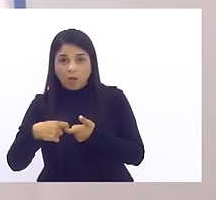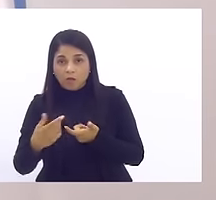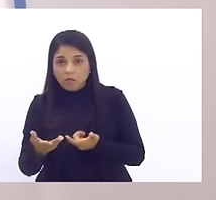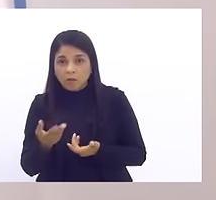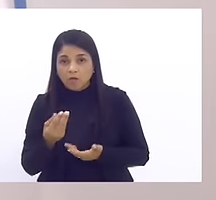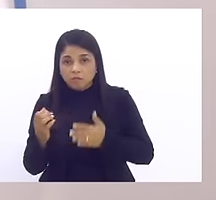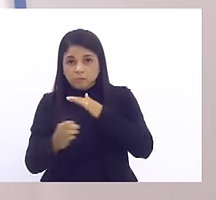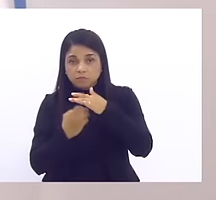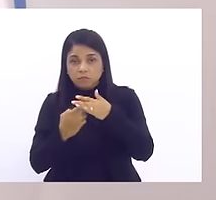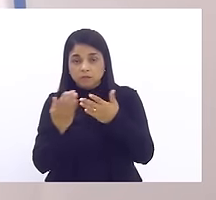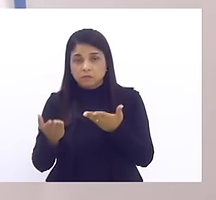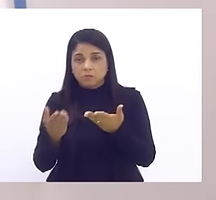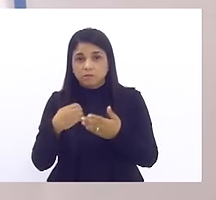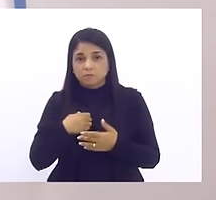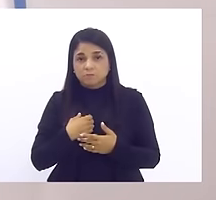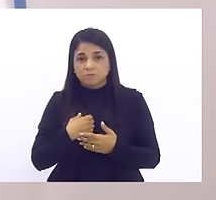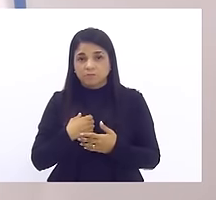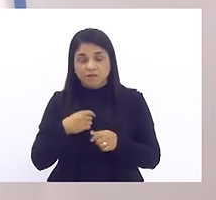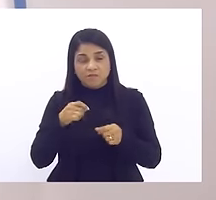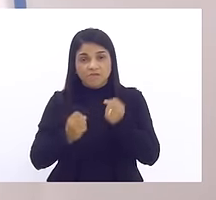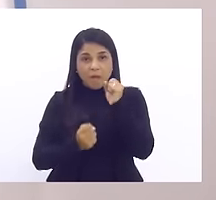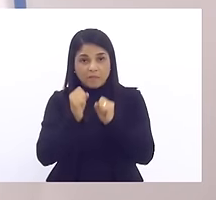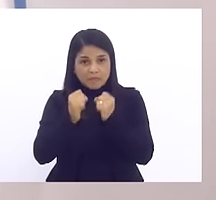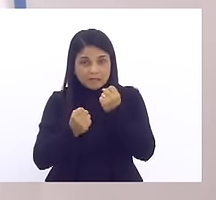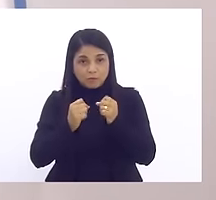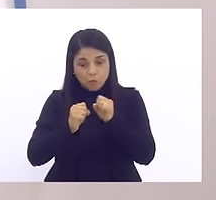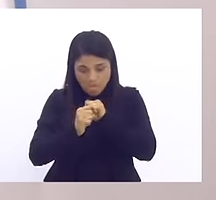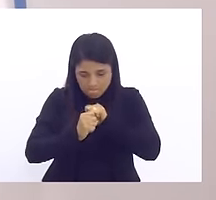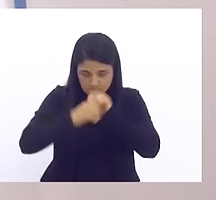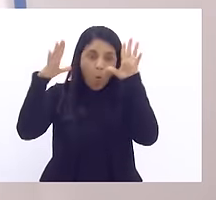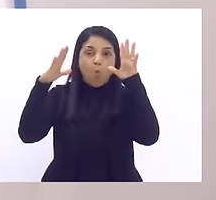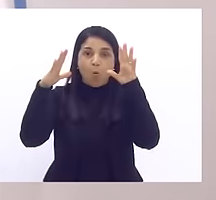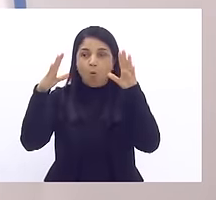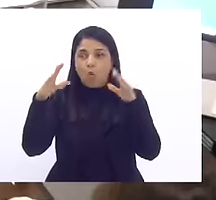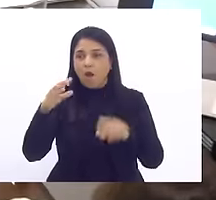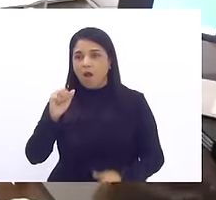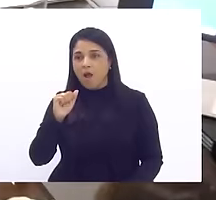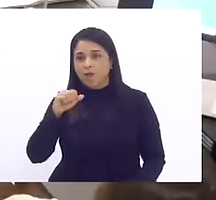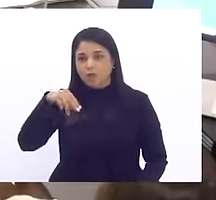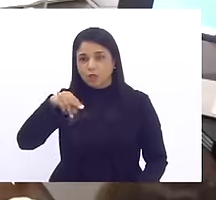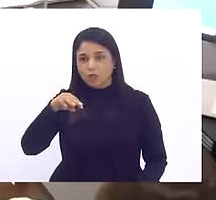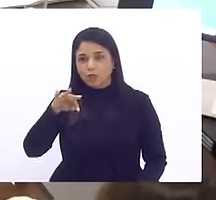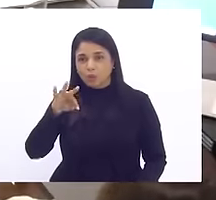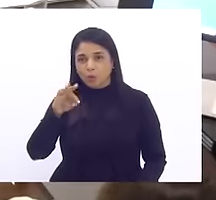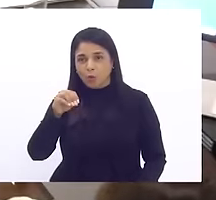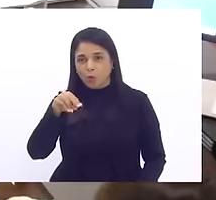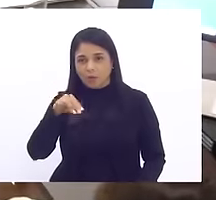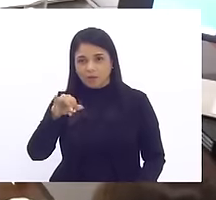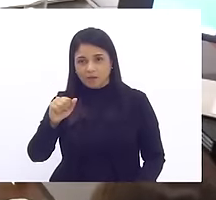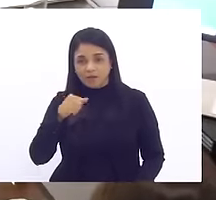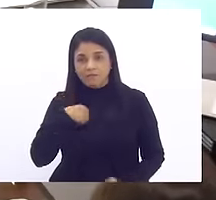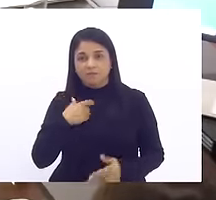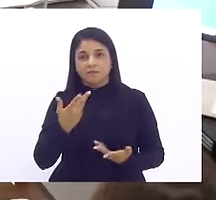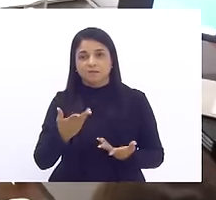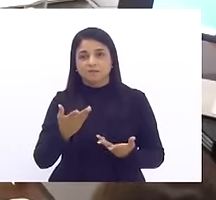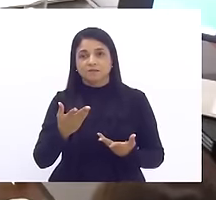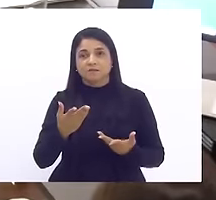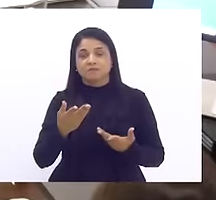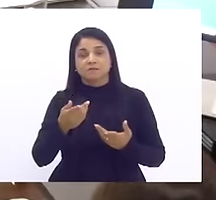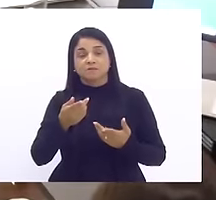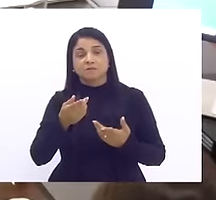se fosse fabricação de bomba atômica Coronel queria falar Coronel uma operação complexo